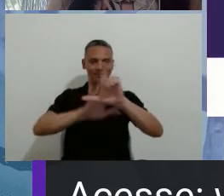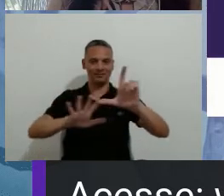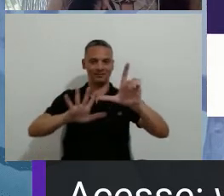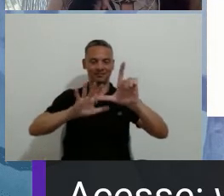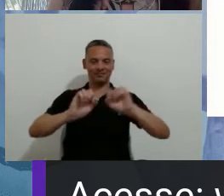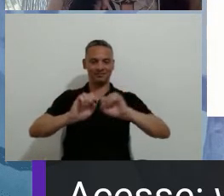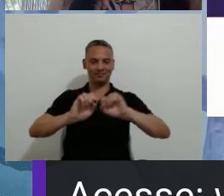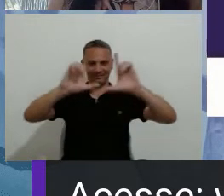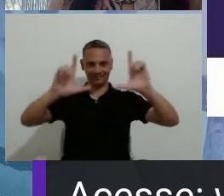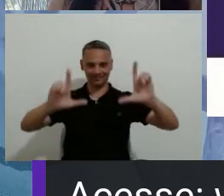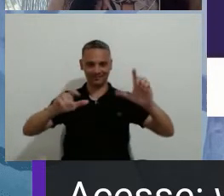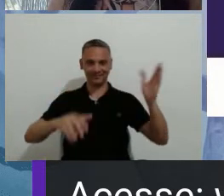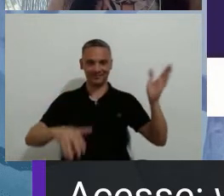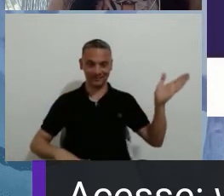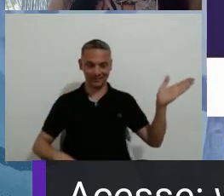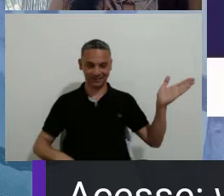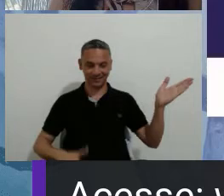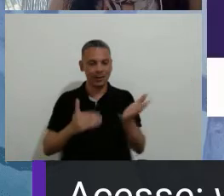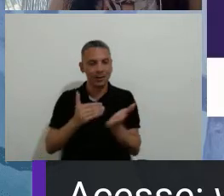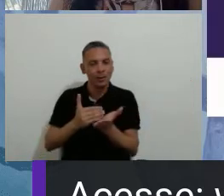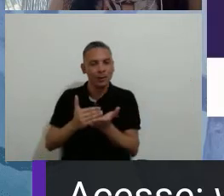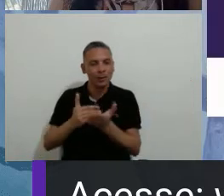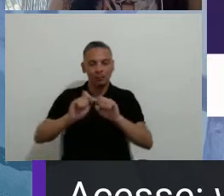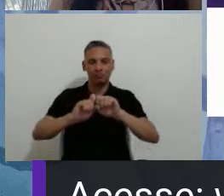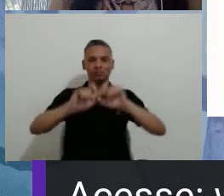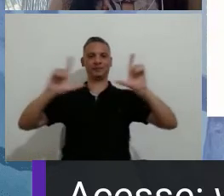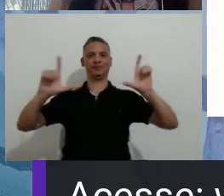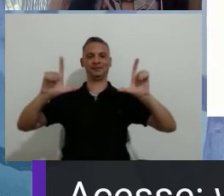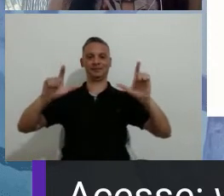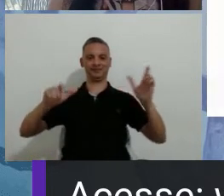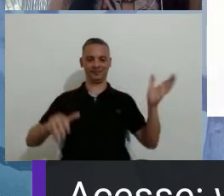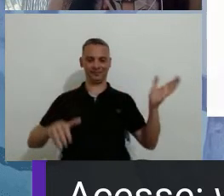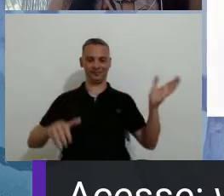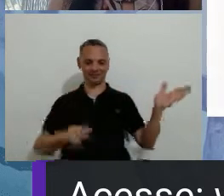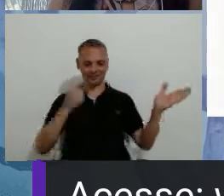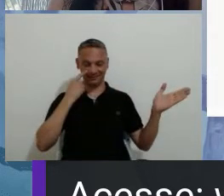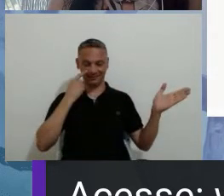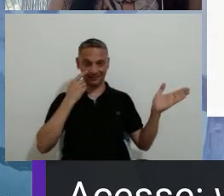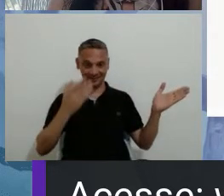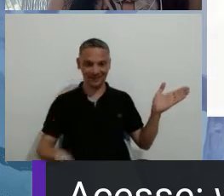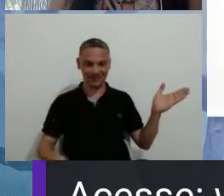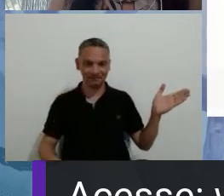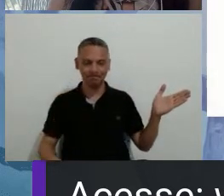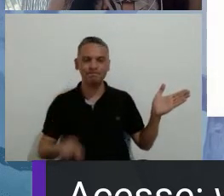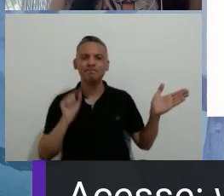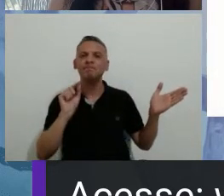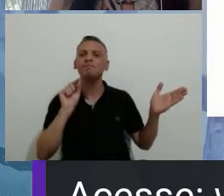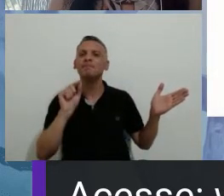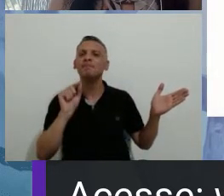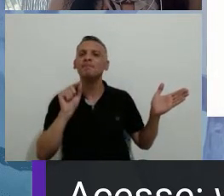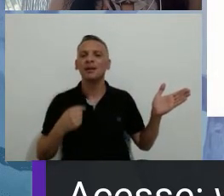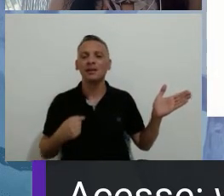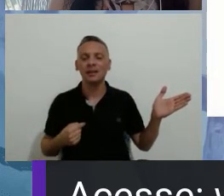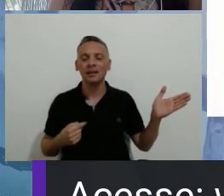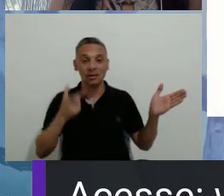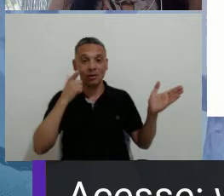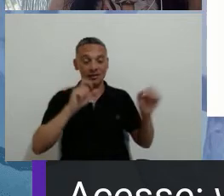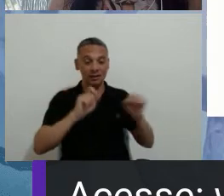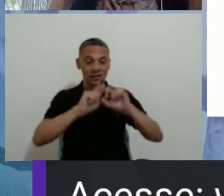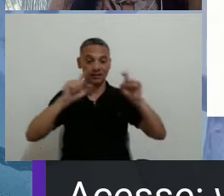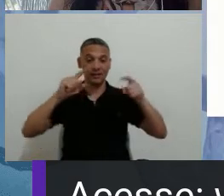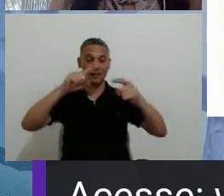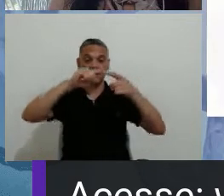página inicial dessa plataforma que convida vocês a navegarem. Nessa página, a gente consegue acessar os 3